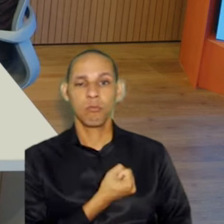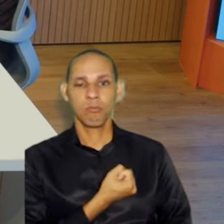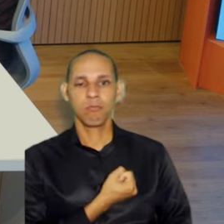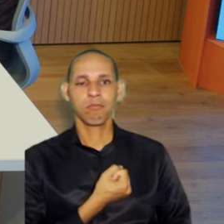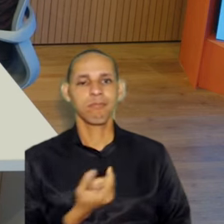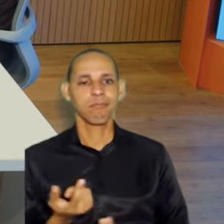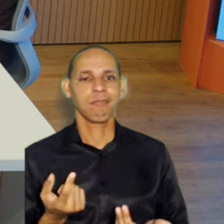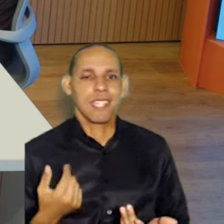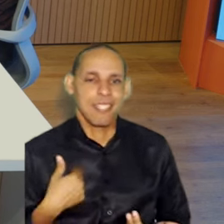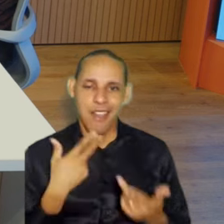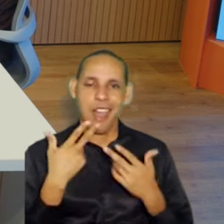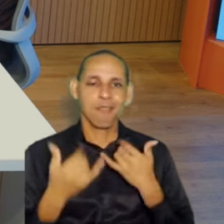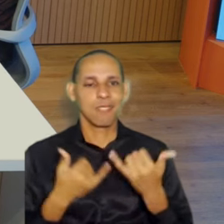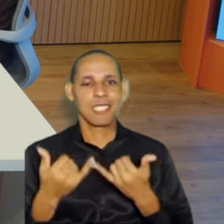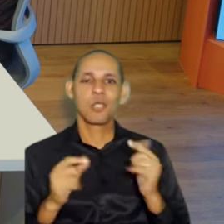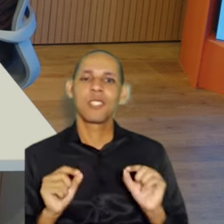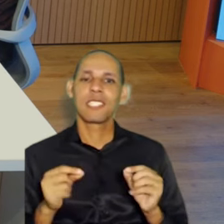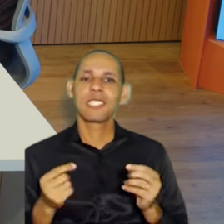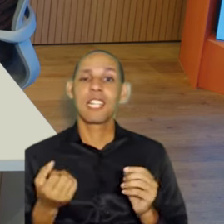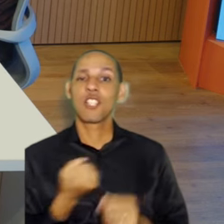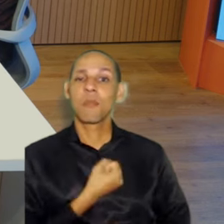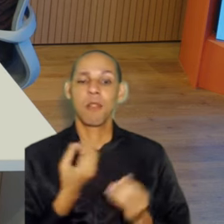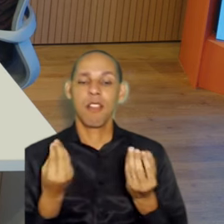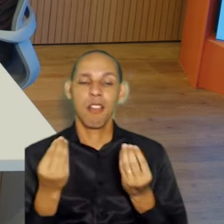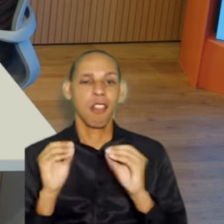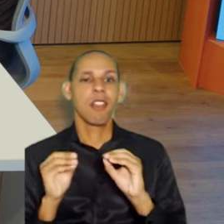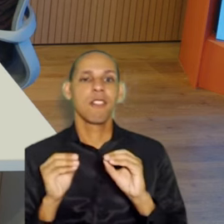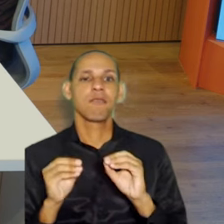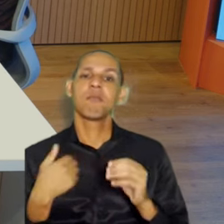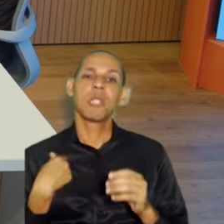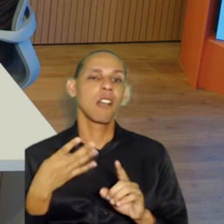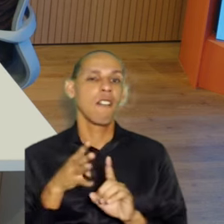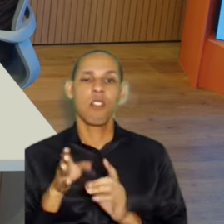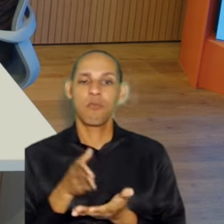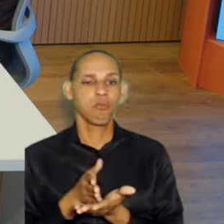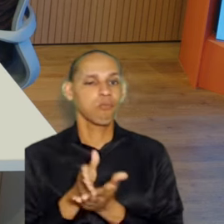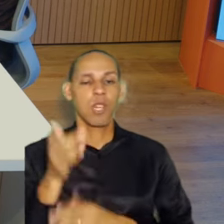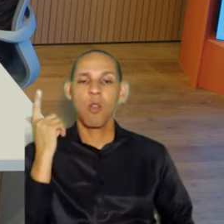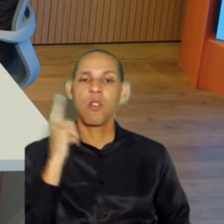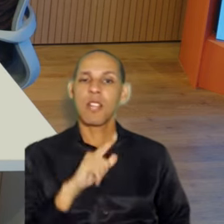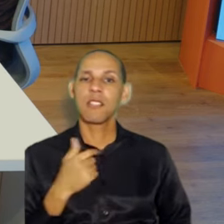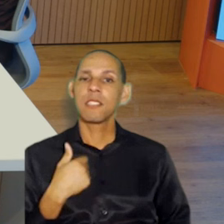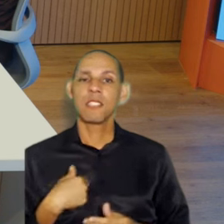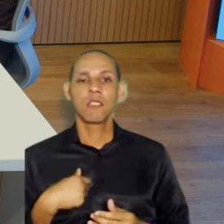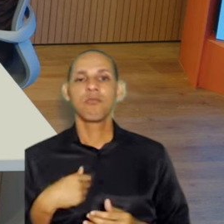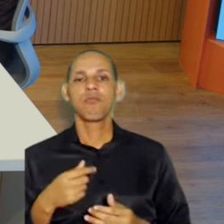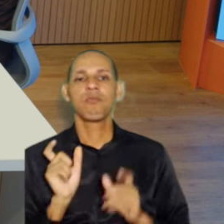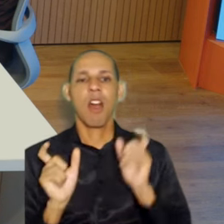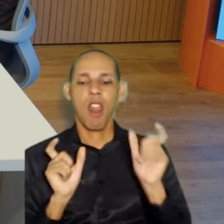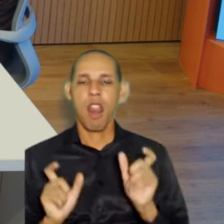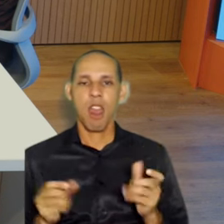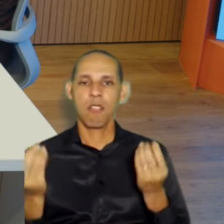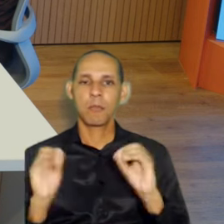né por isso que eu até fiz a brincadeira eu vou colocar vou anotar aqui o número para eu poder seguir um fluxo porque eu vou anotar o número não vou escrever as palavras porque a gente sabe que